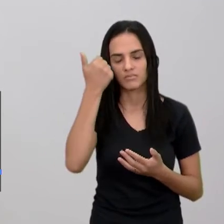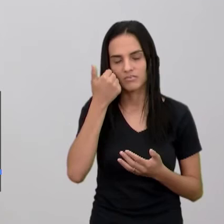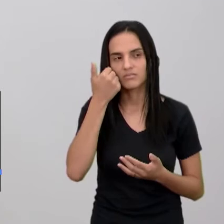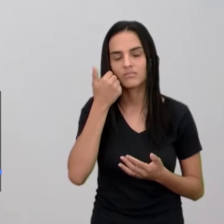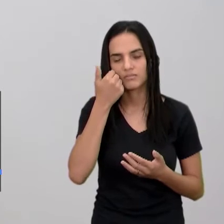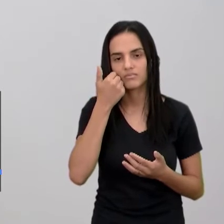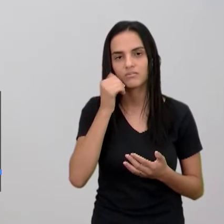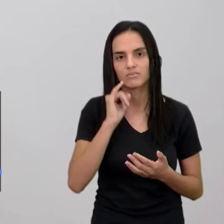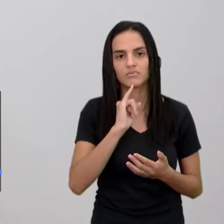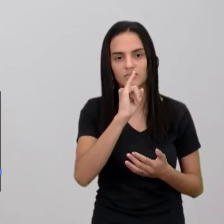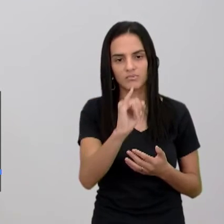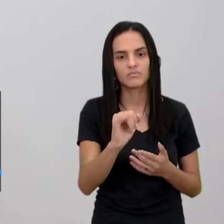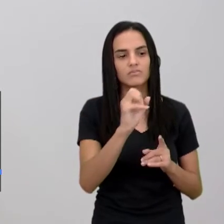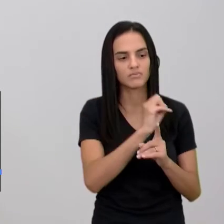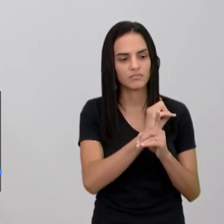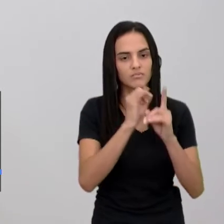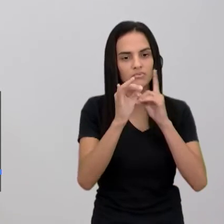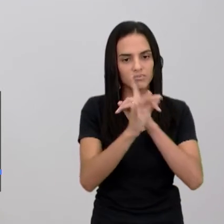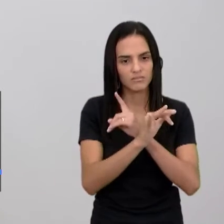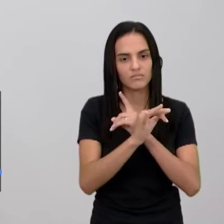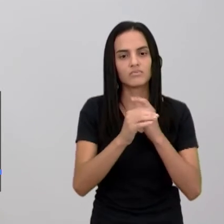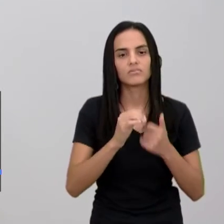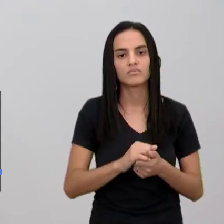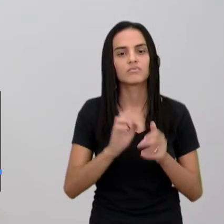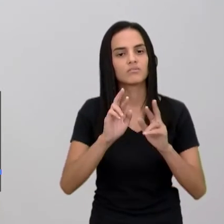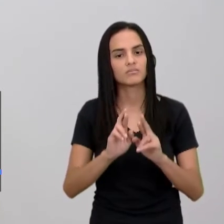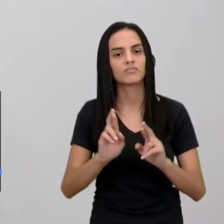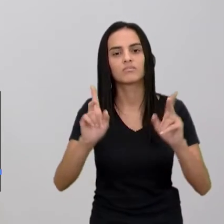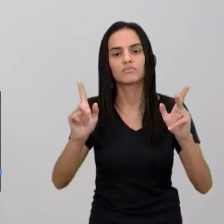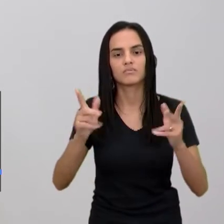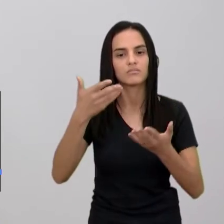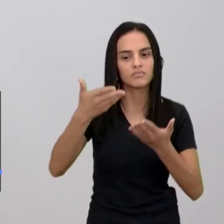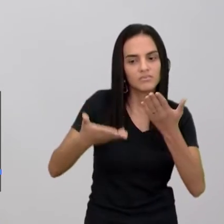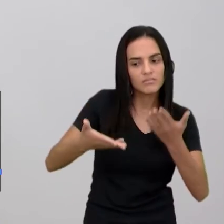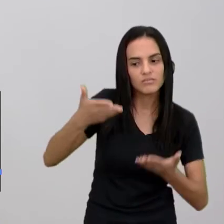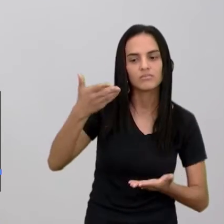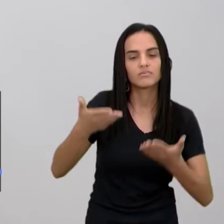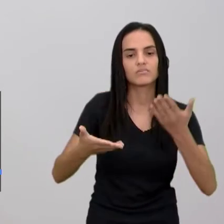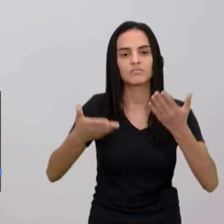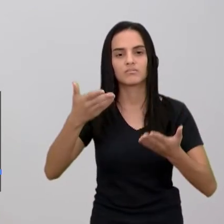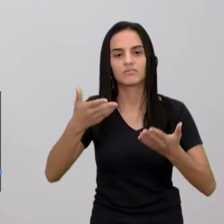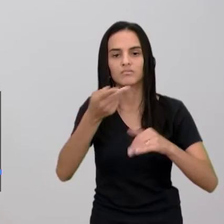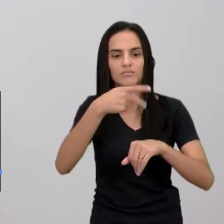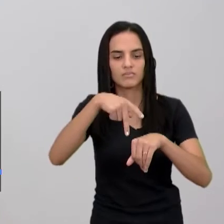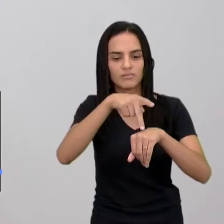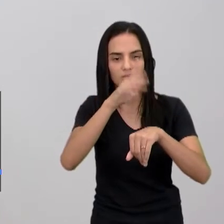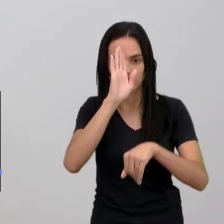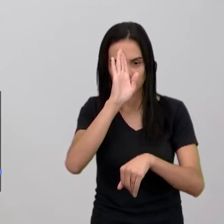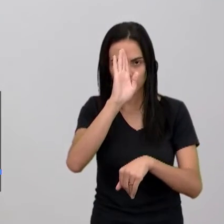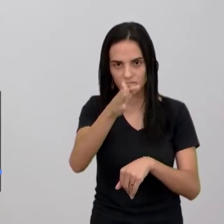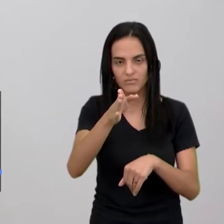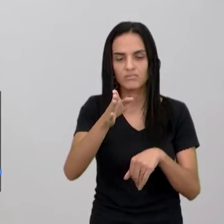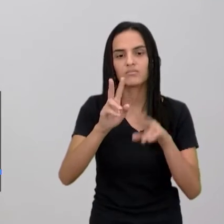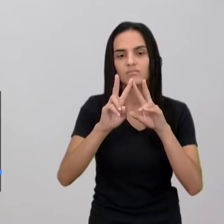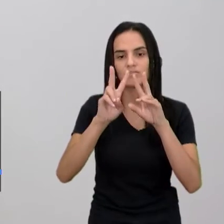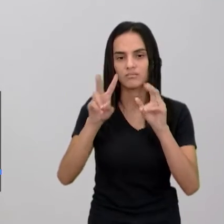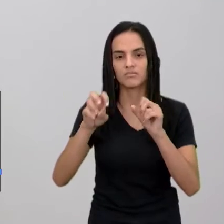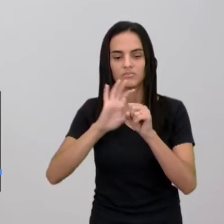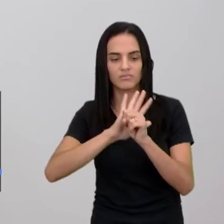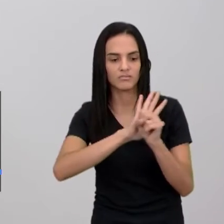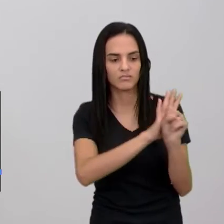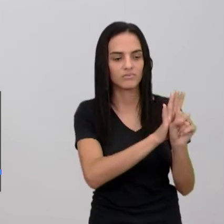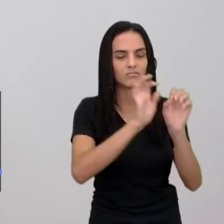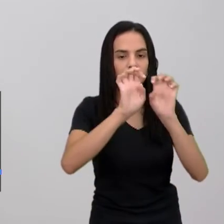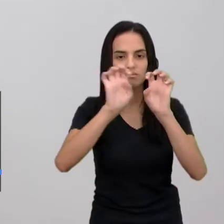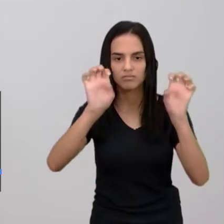indicadores sociais, os estratos, a diferença, a desigualdade do país e principalmente a questão do racismo